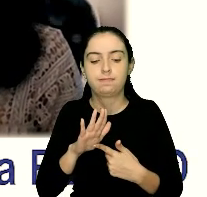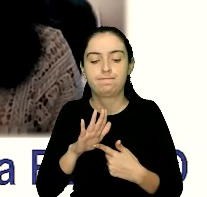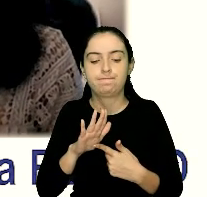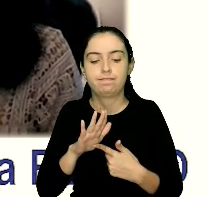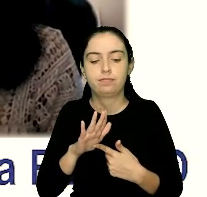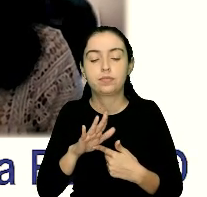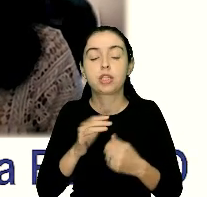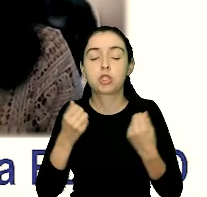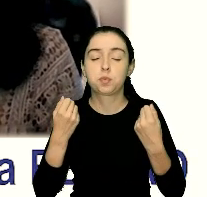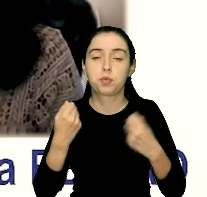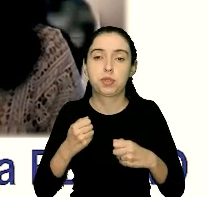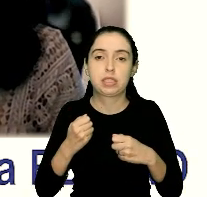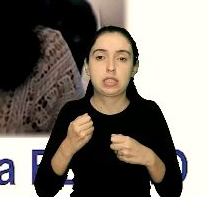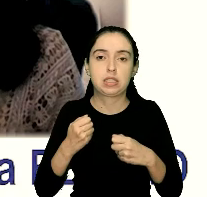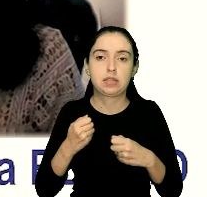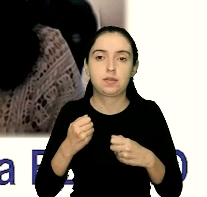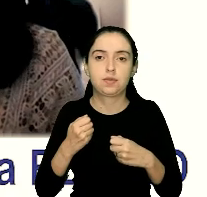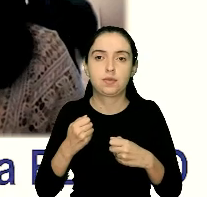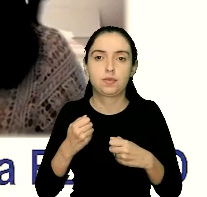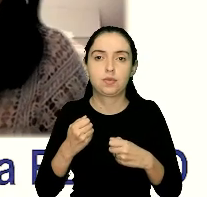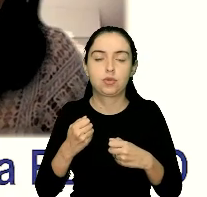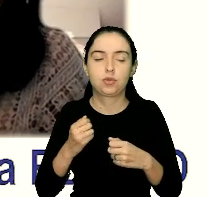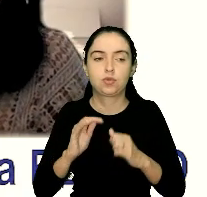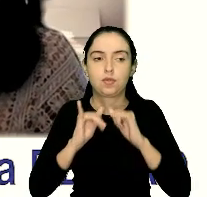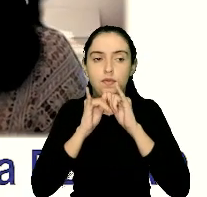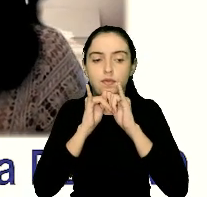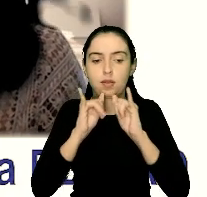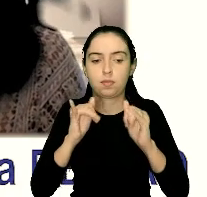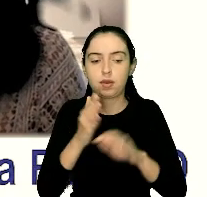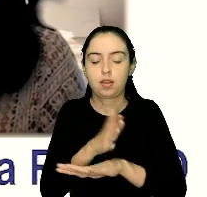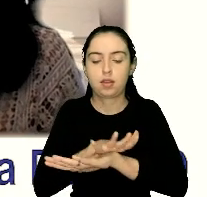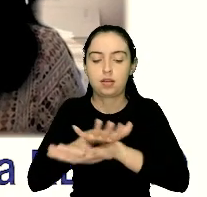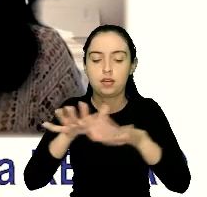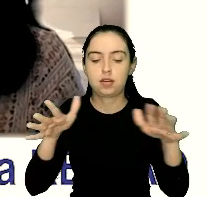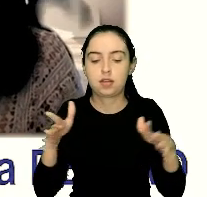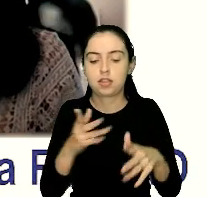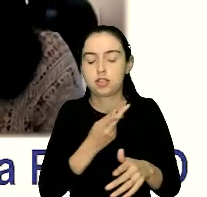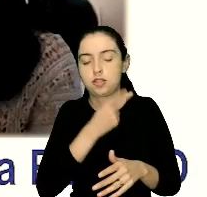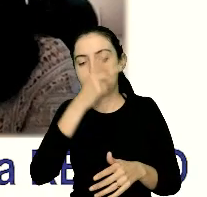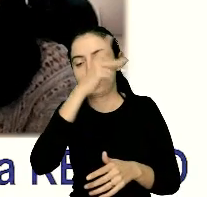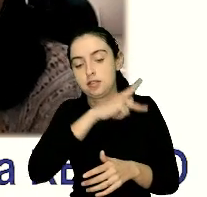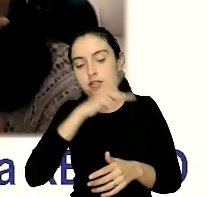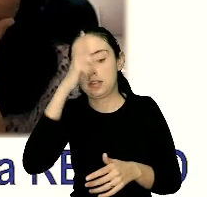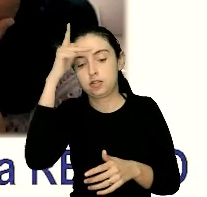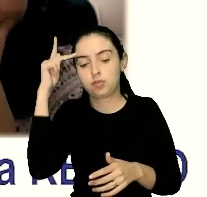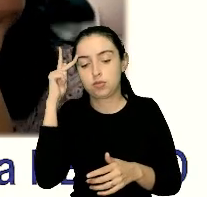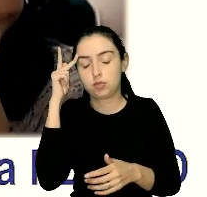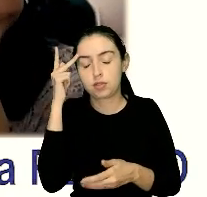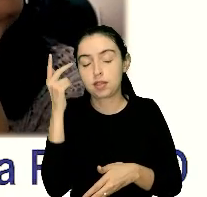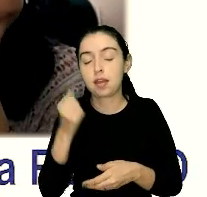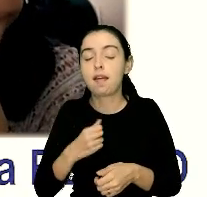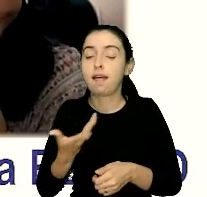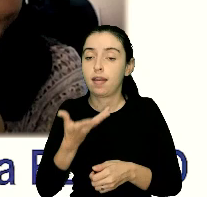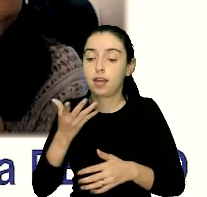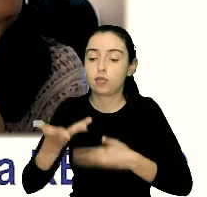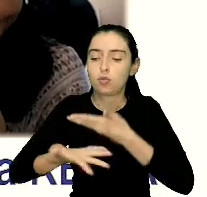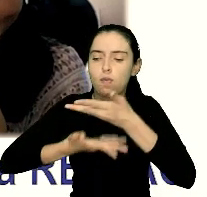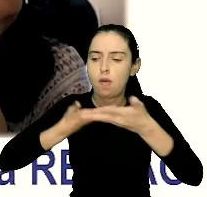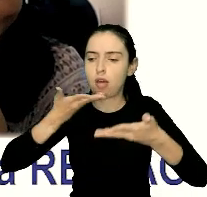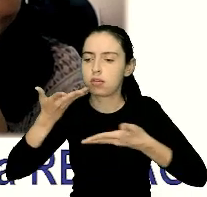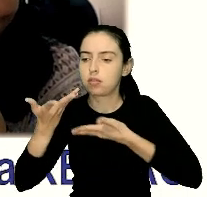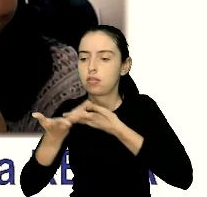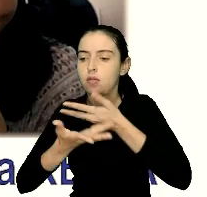vai repercutir, né, nas pessoas, e a gente quer mais uma troca mesmo, não é? Que possa